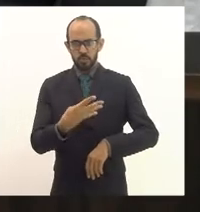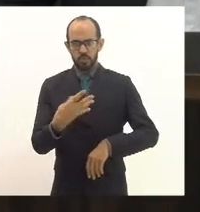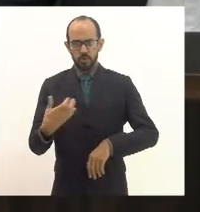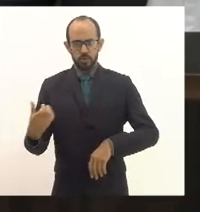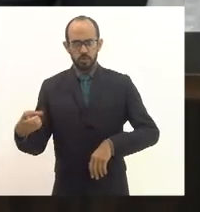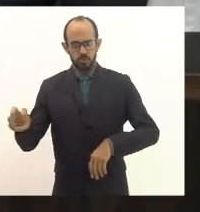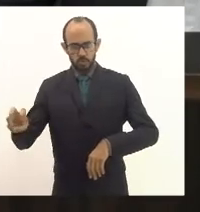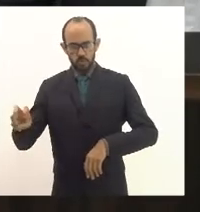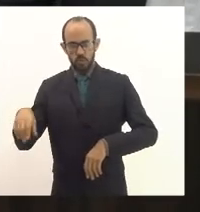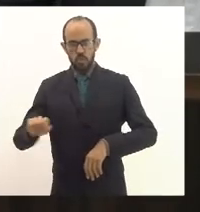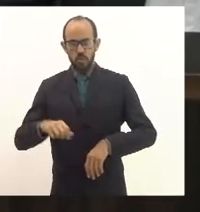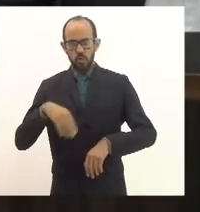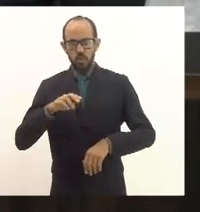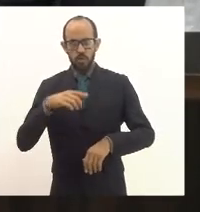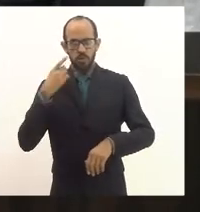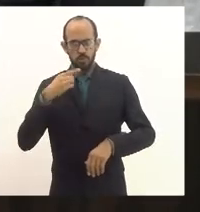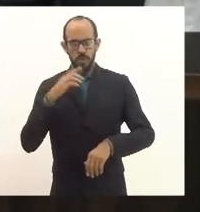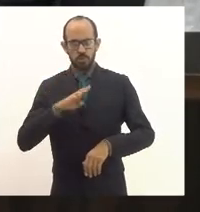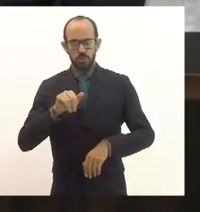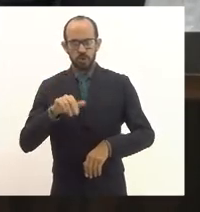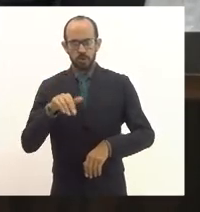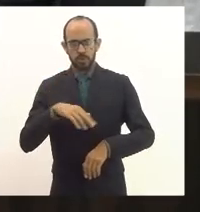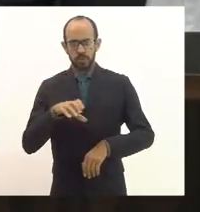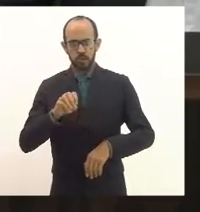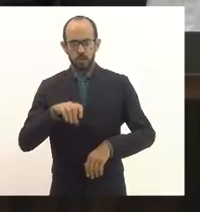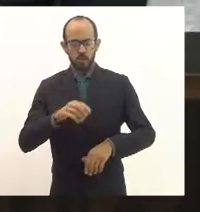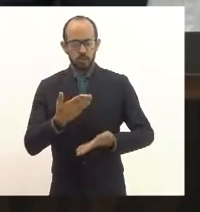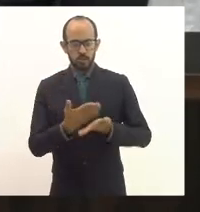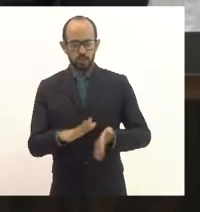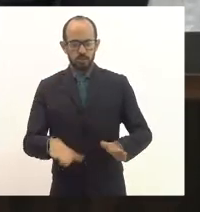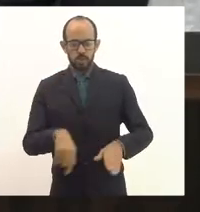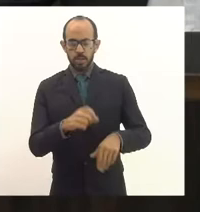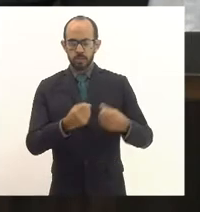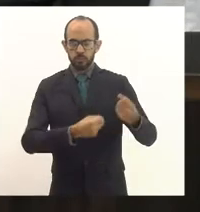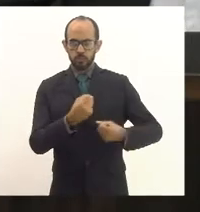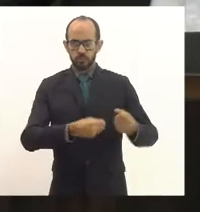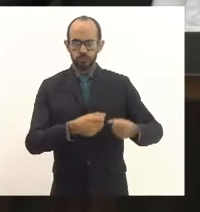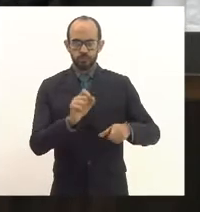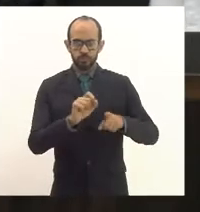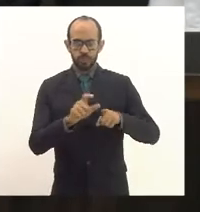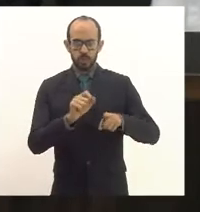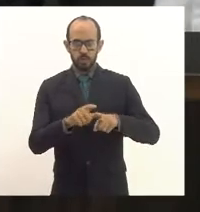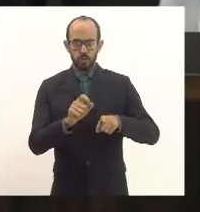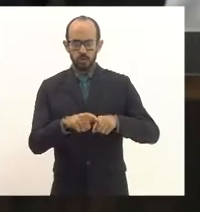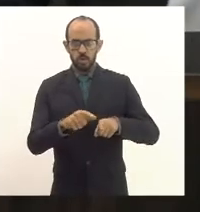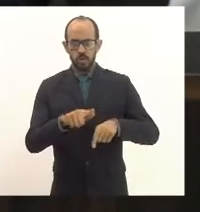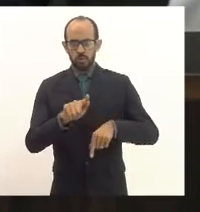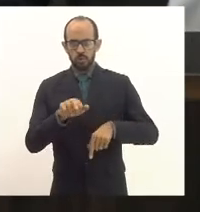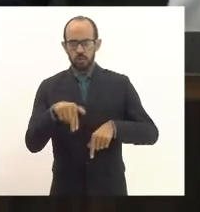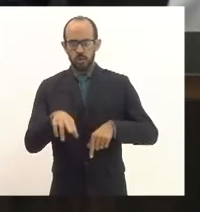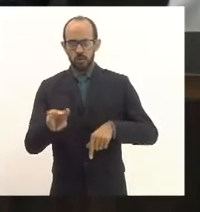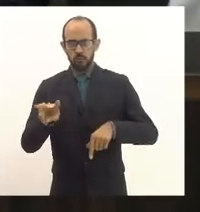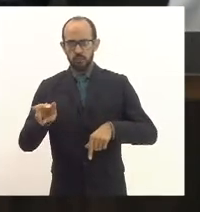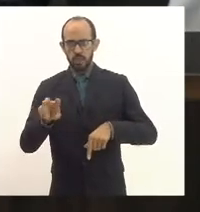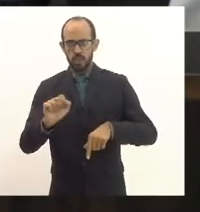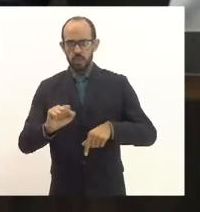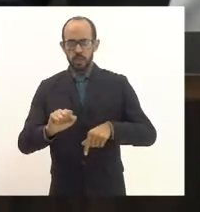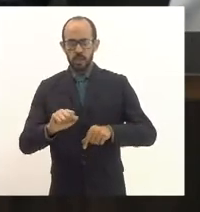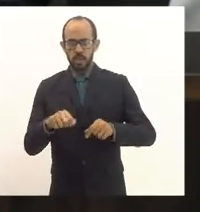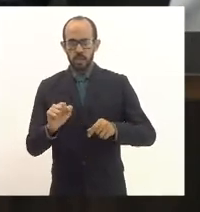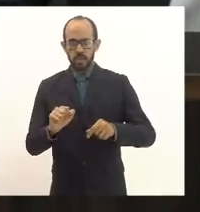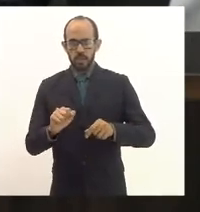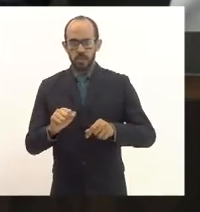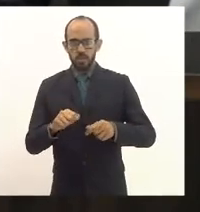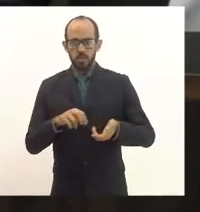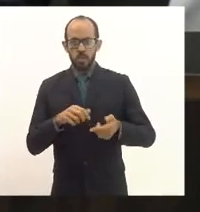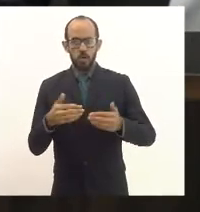Brazão, que dispensa da vistoria do DETRAN os veículos destinados a aluguel e de uso particular movido à GNV, na forma que menciona, pendendo